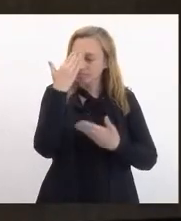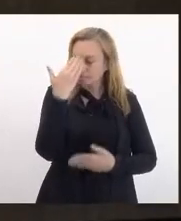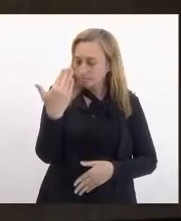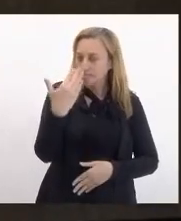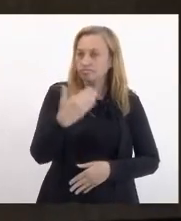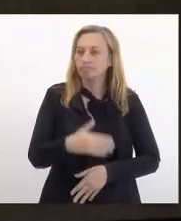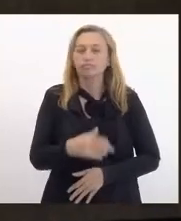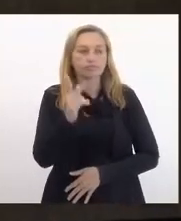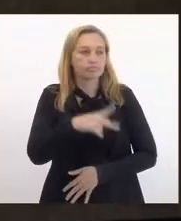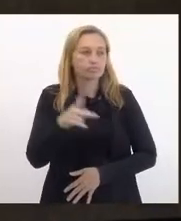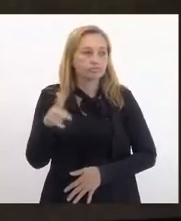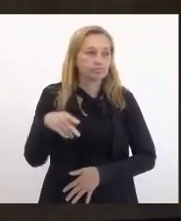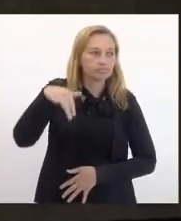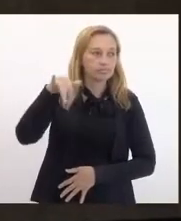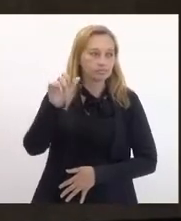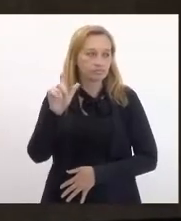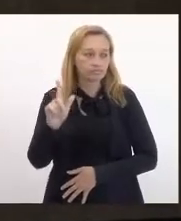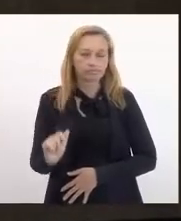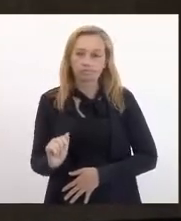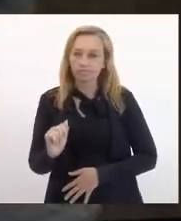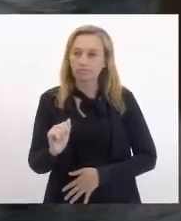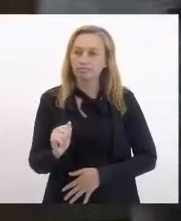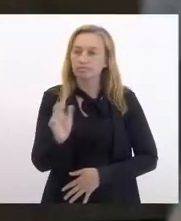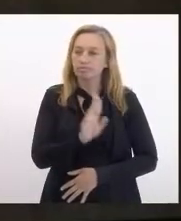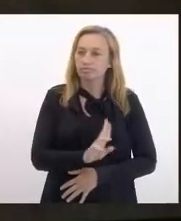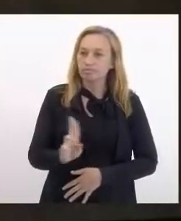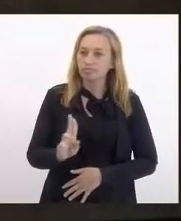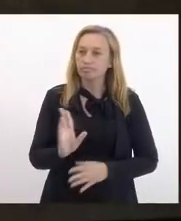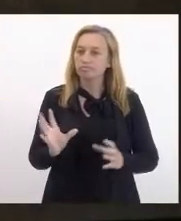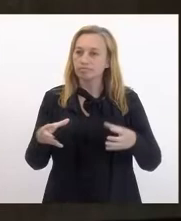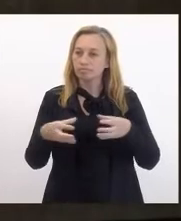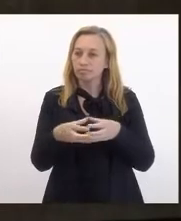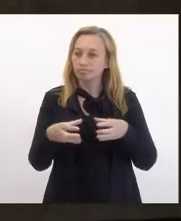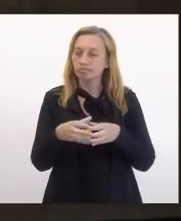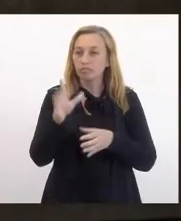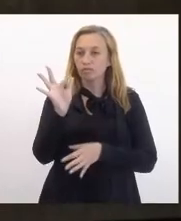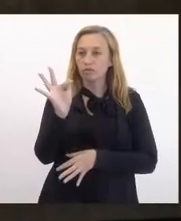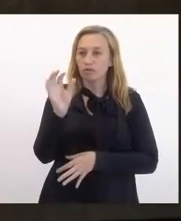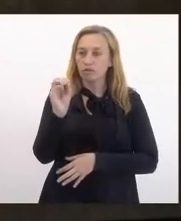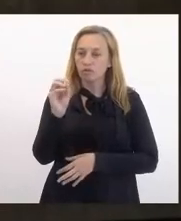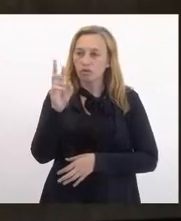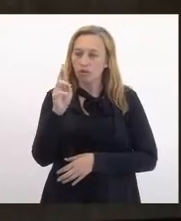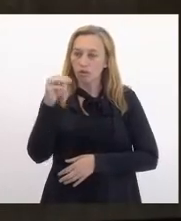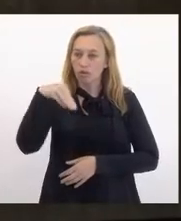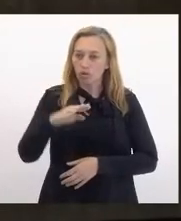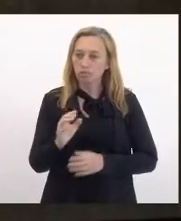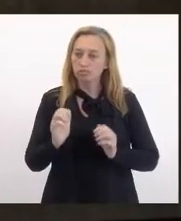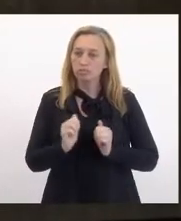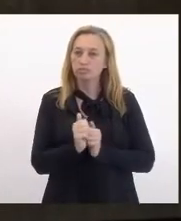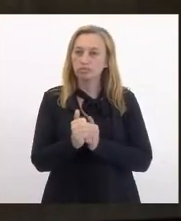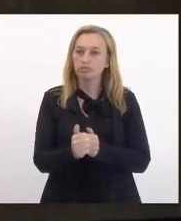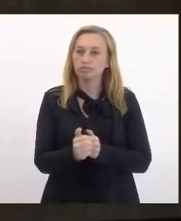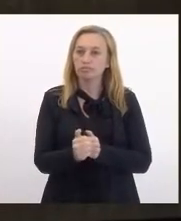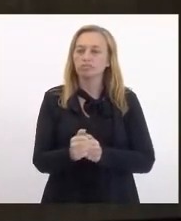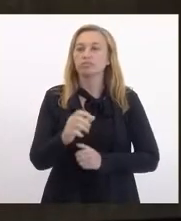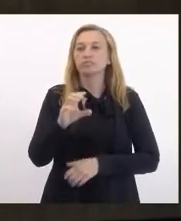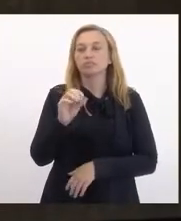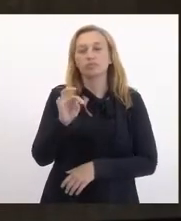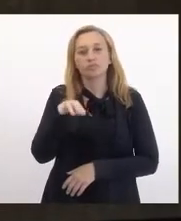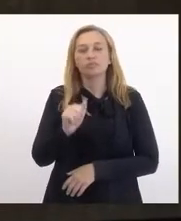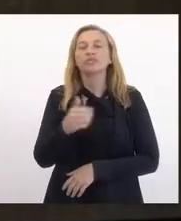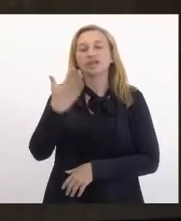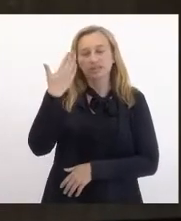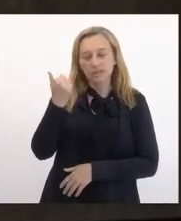a professora Nilma Lino Gomes, em nome do nosso coletivo, o Fórum, de coordenação colegiada, Vossa Excelência sabe